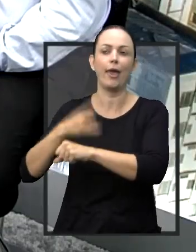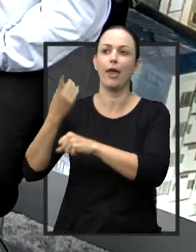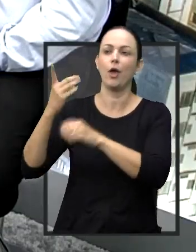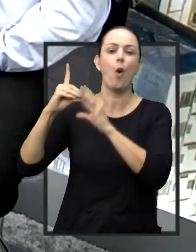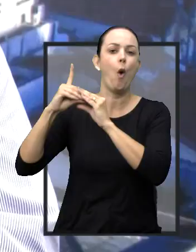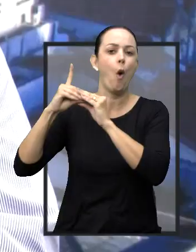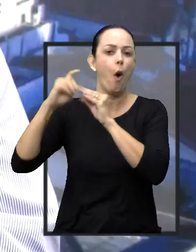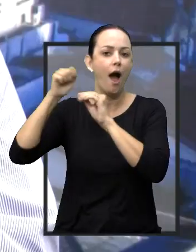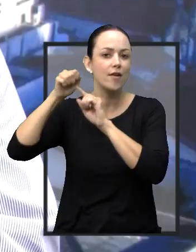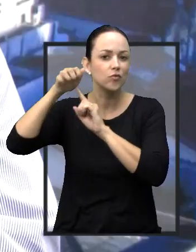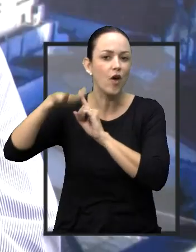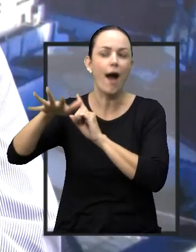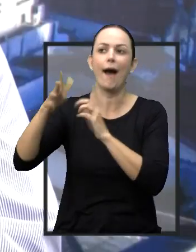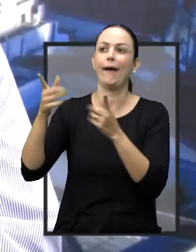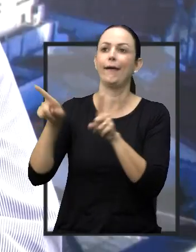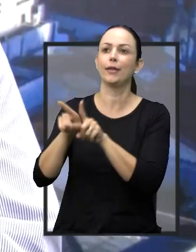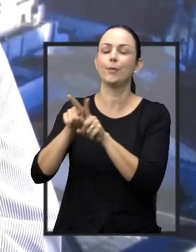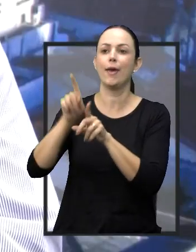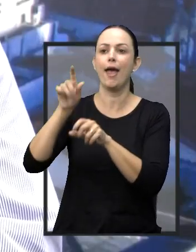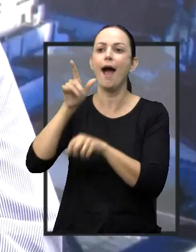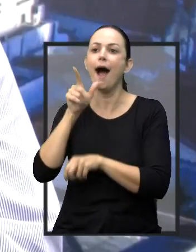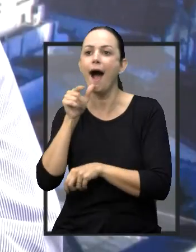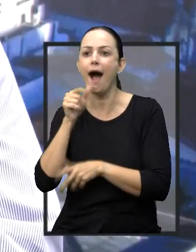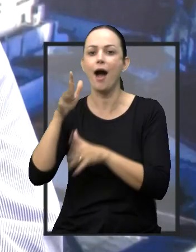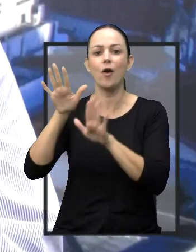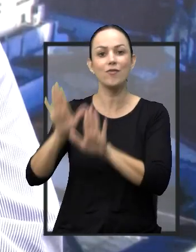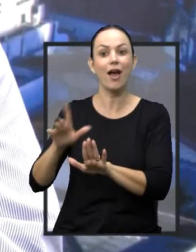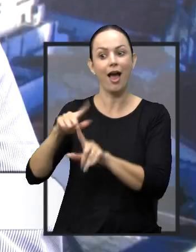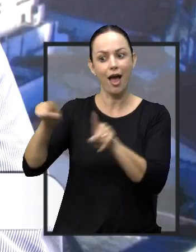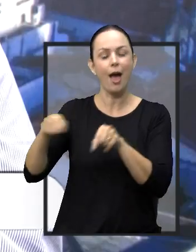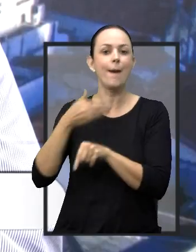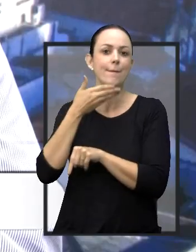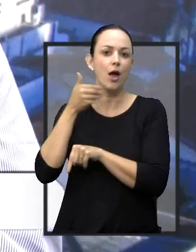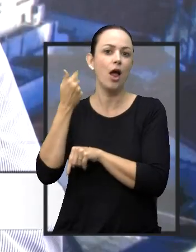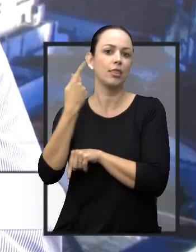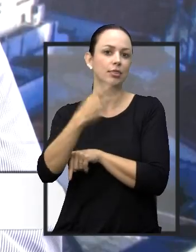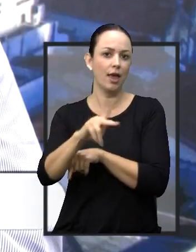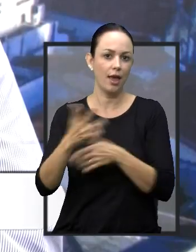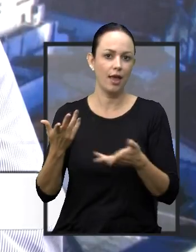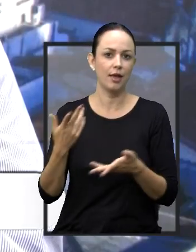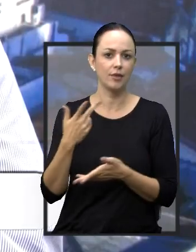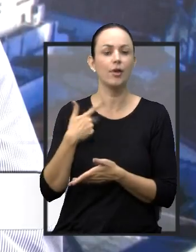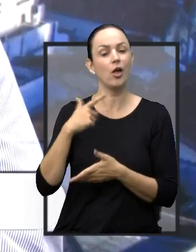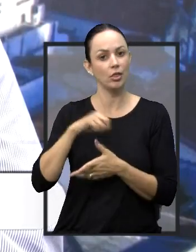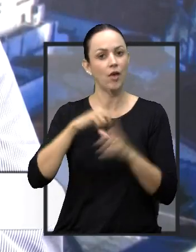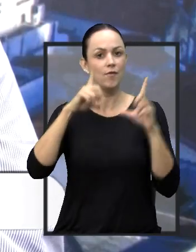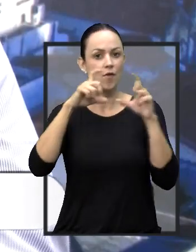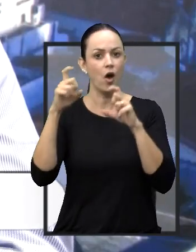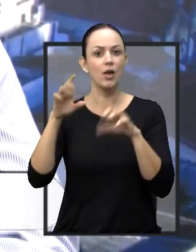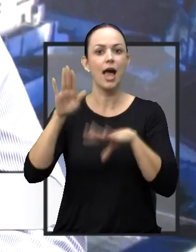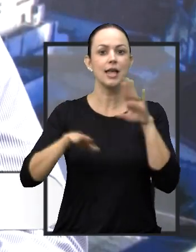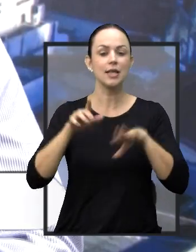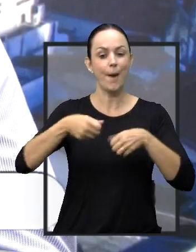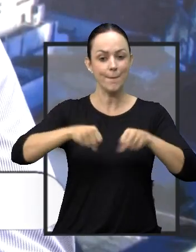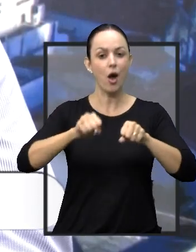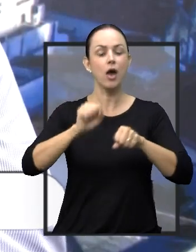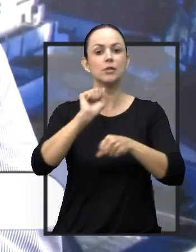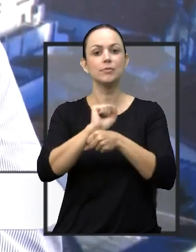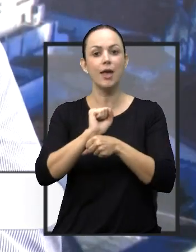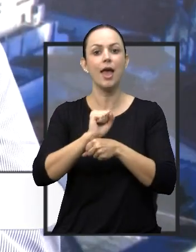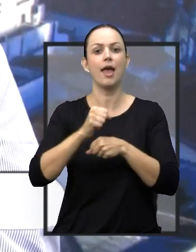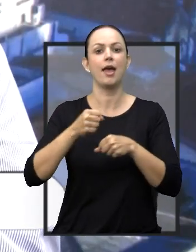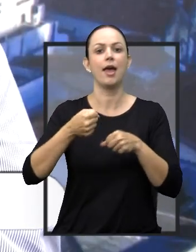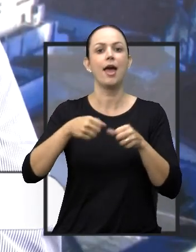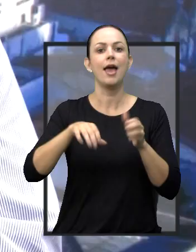uma água. É exatamente nesse sentido. Eu até tenho fotos, né? Eles ficam às vezes em frente de determinadas empresas, no estacionamento de